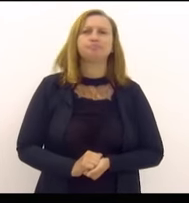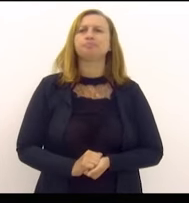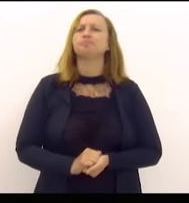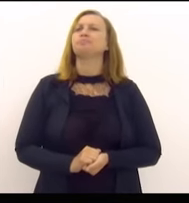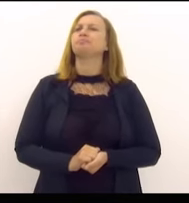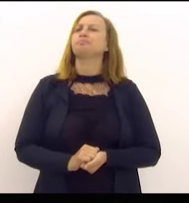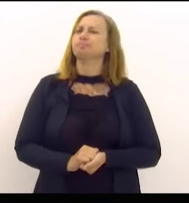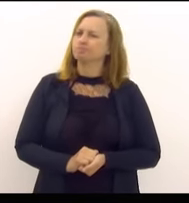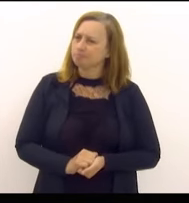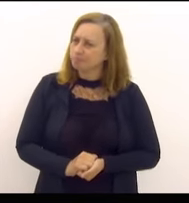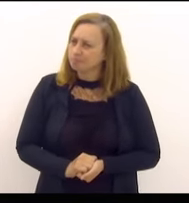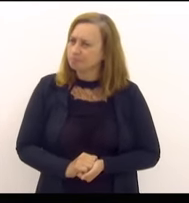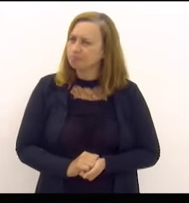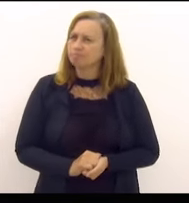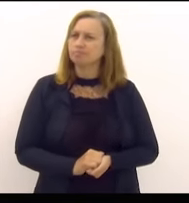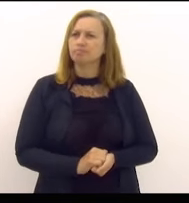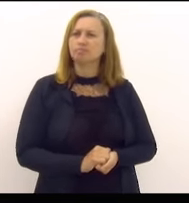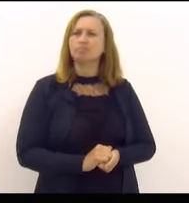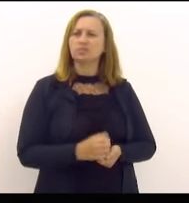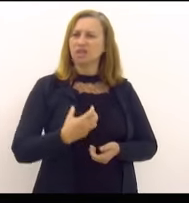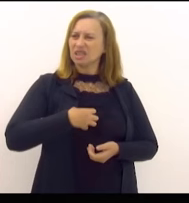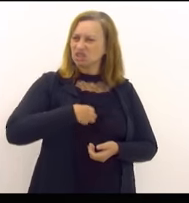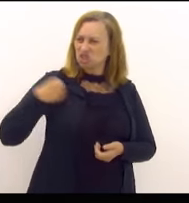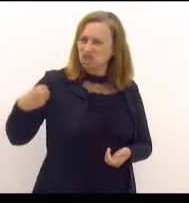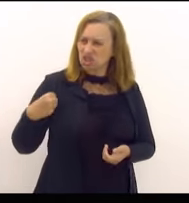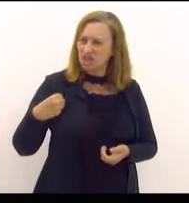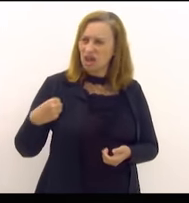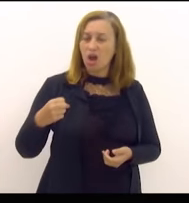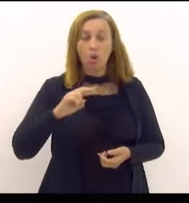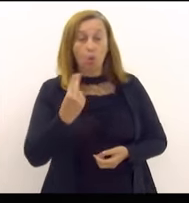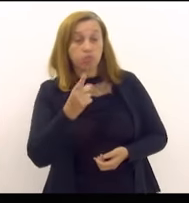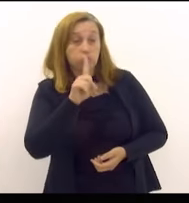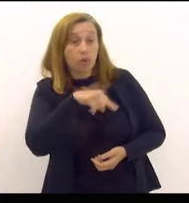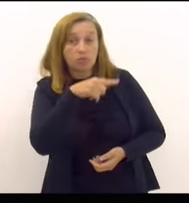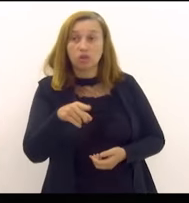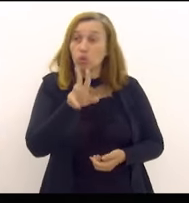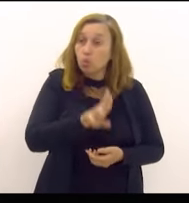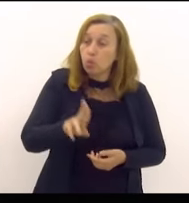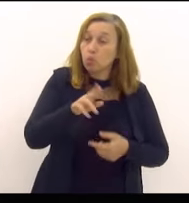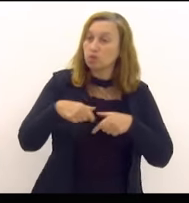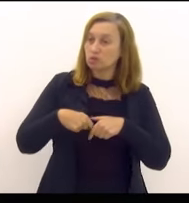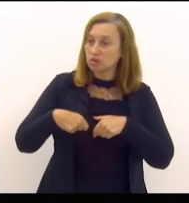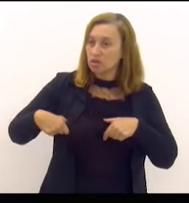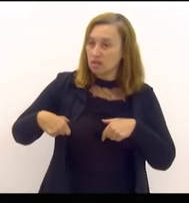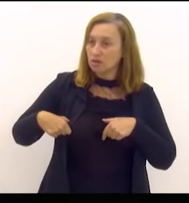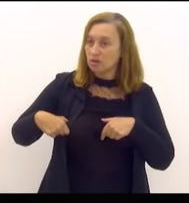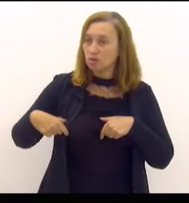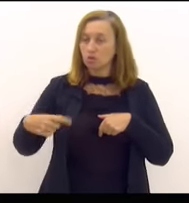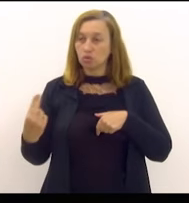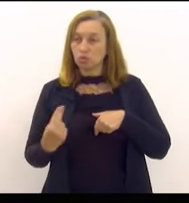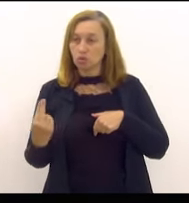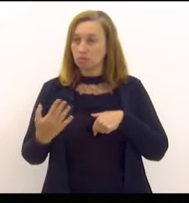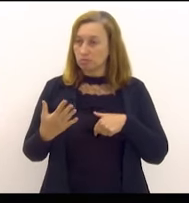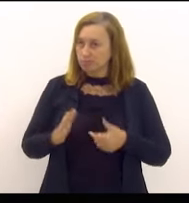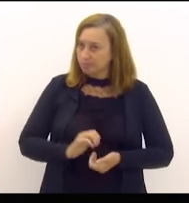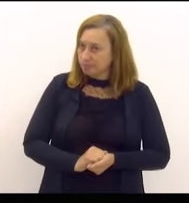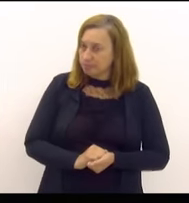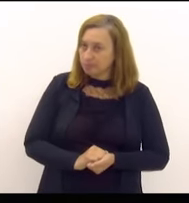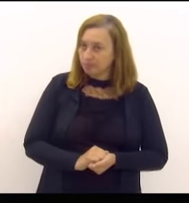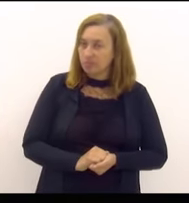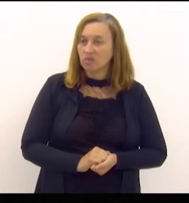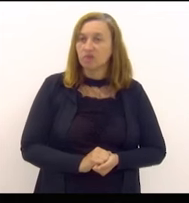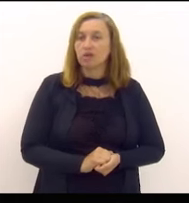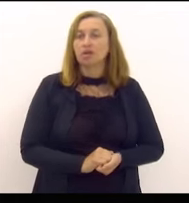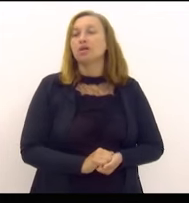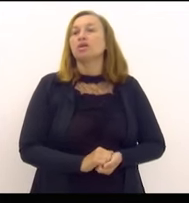autorizativa de tentar arrancar ou tentar proibir, né, o uso dos adesivos. E eu destaco aqui as perdas sofridas